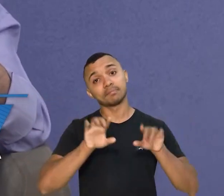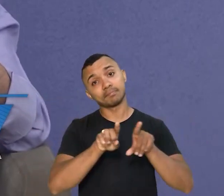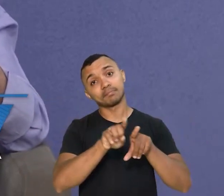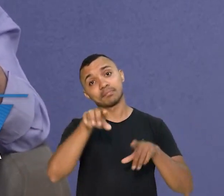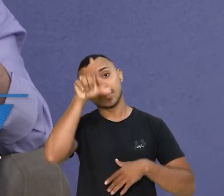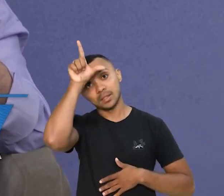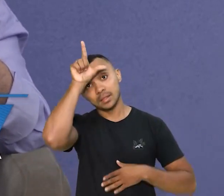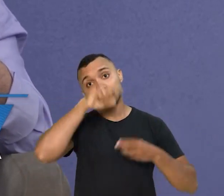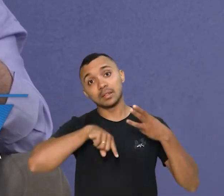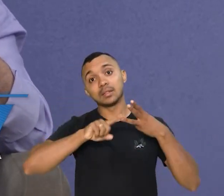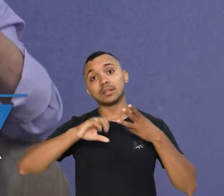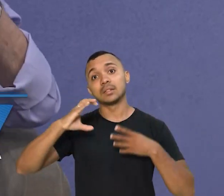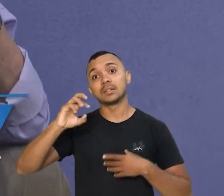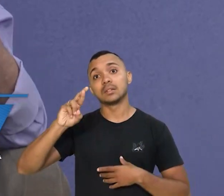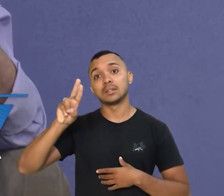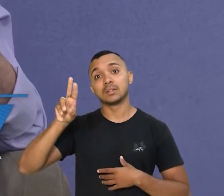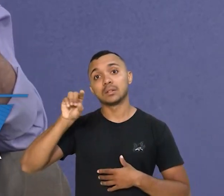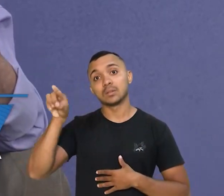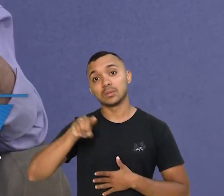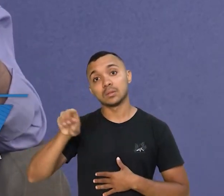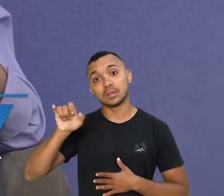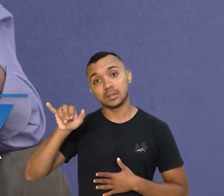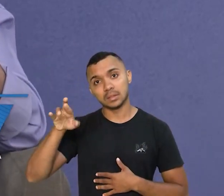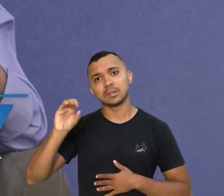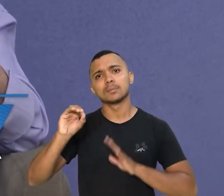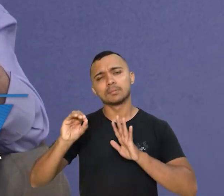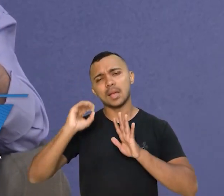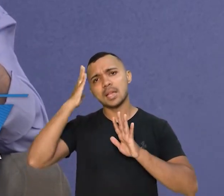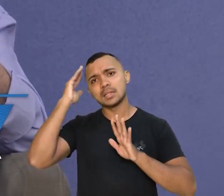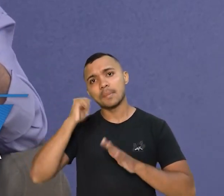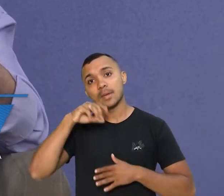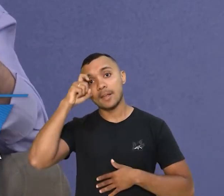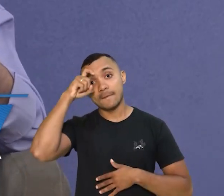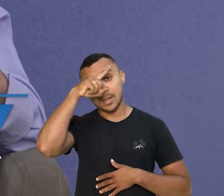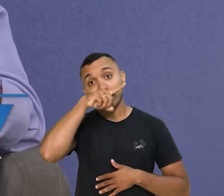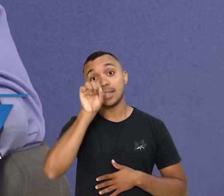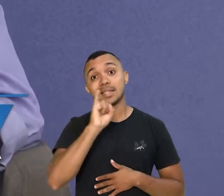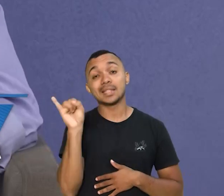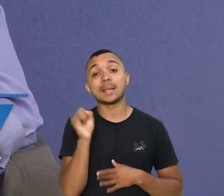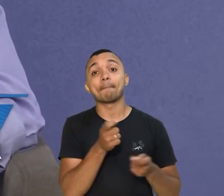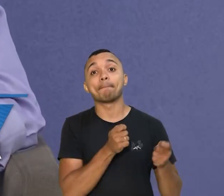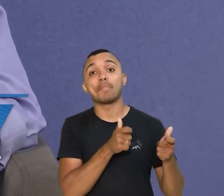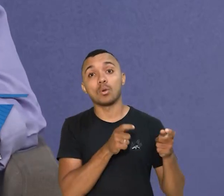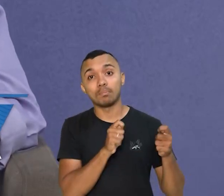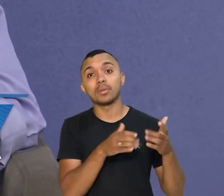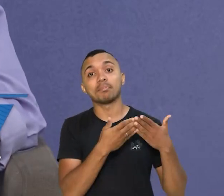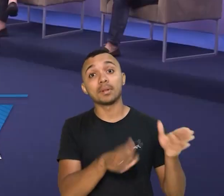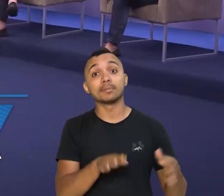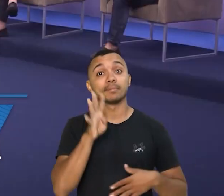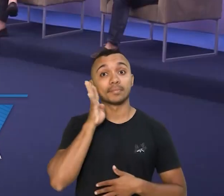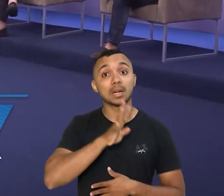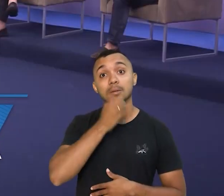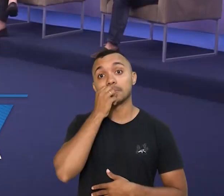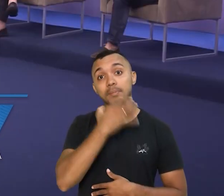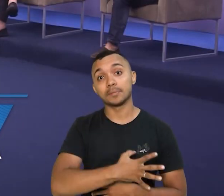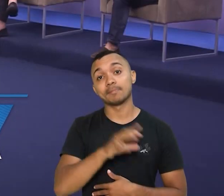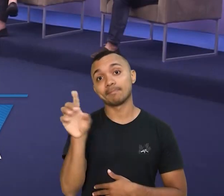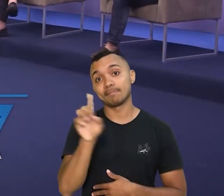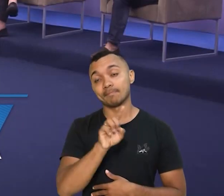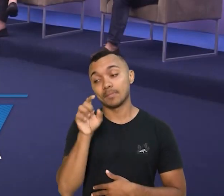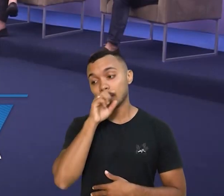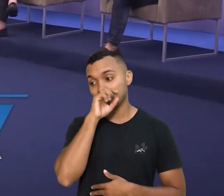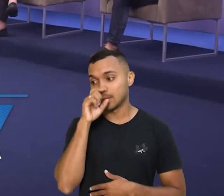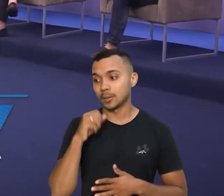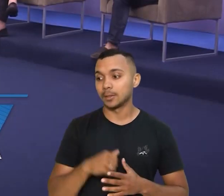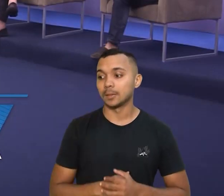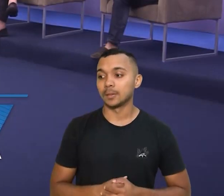tem o Cruzeiro brigando lá por cima, então é um campeonato difícil. Perder ponto pro Bahia não foi legal. Eu só queria que fazer o... Agora, se ele ganhasse os jogos que a torcida